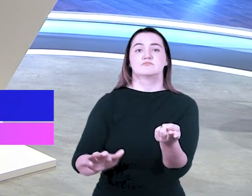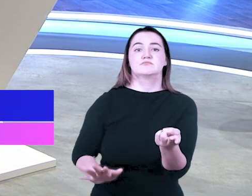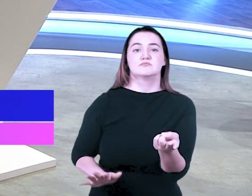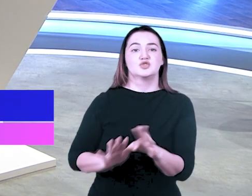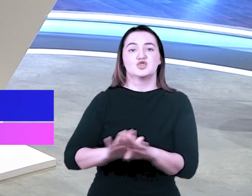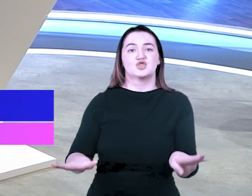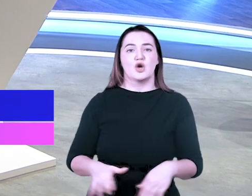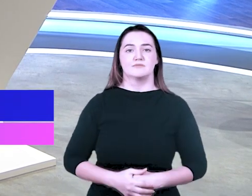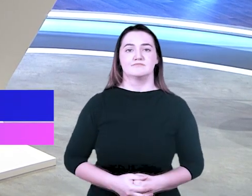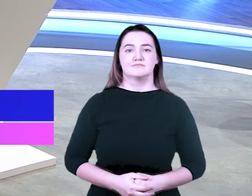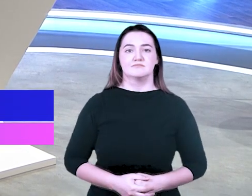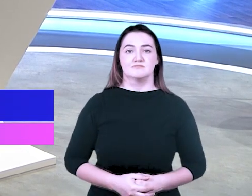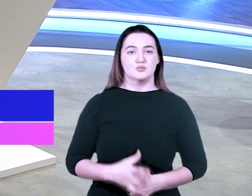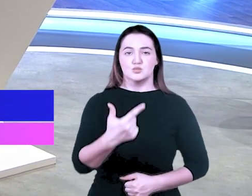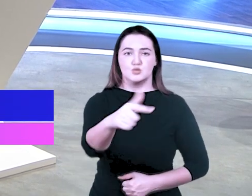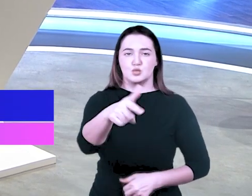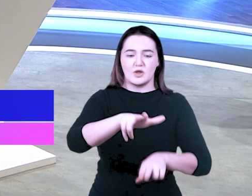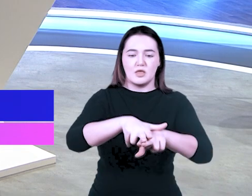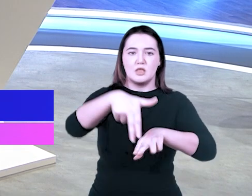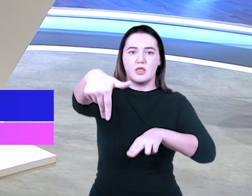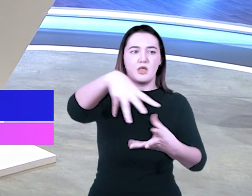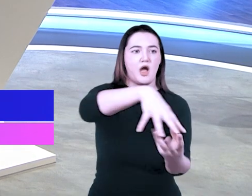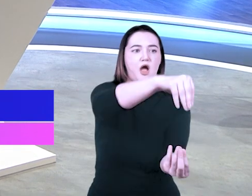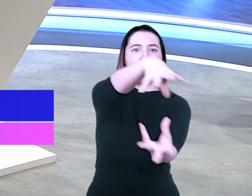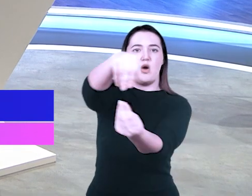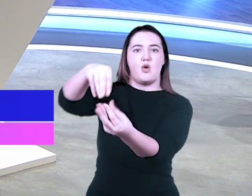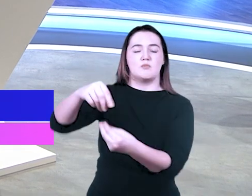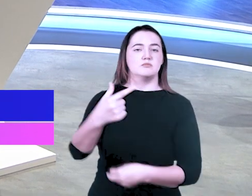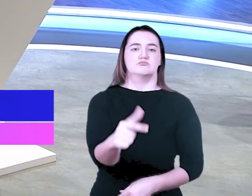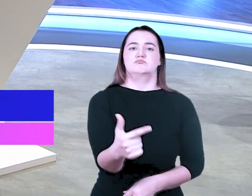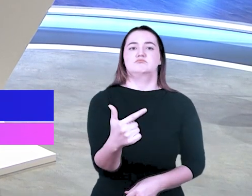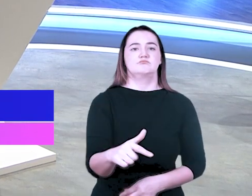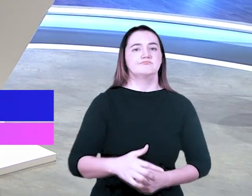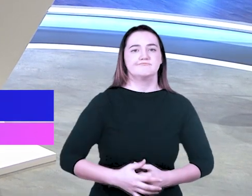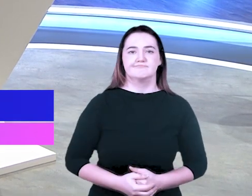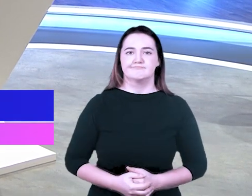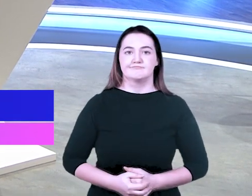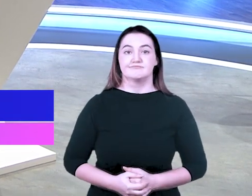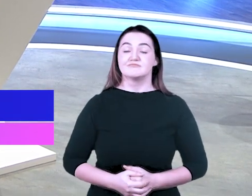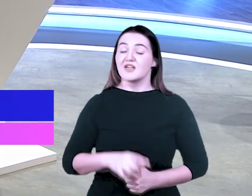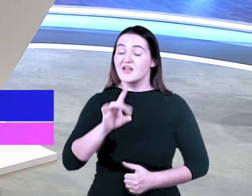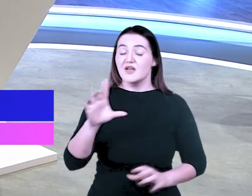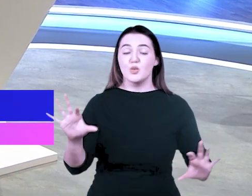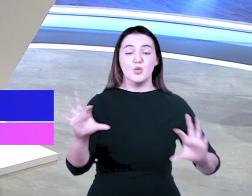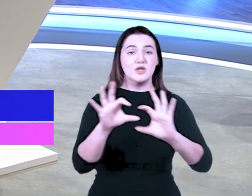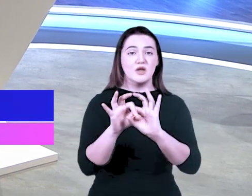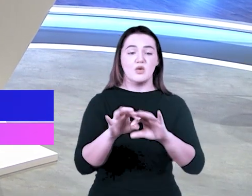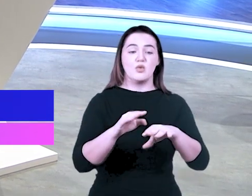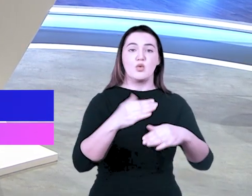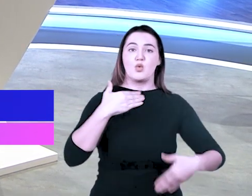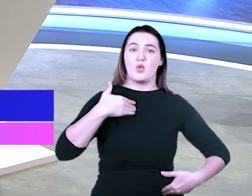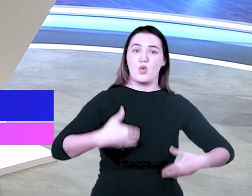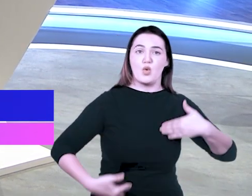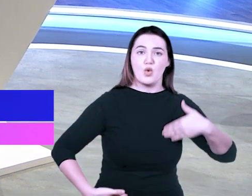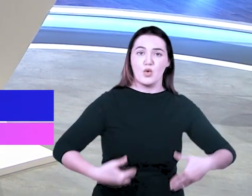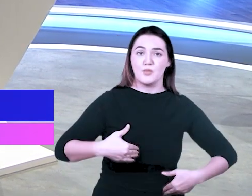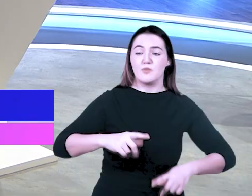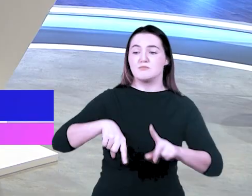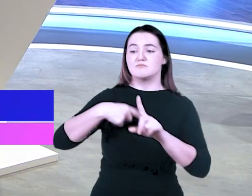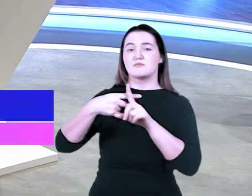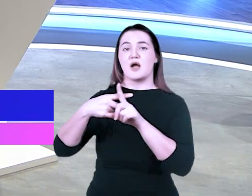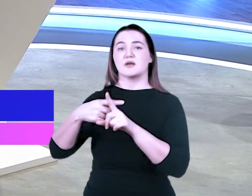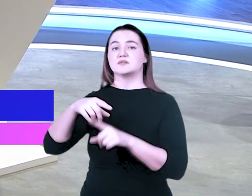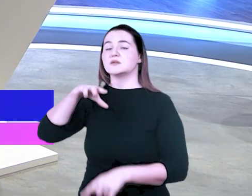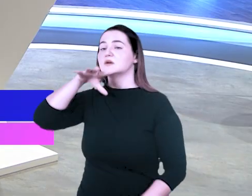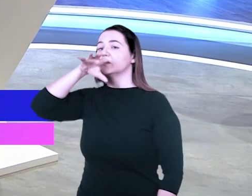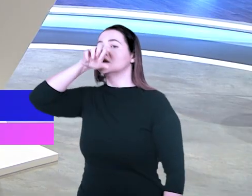Deus inspirar de volta esse fôlego de vida. Não há nenhuma alma